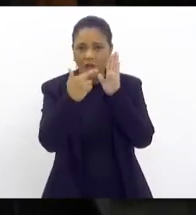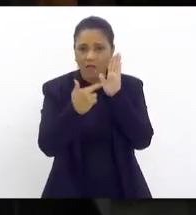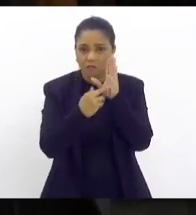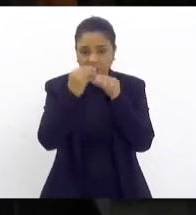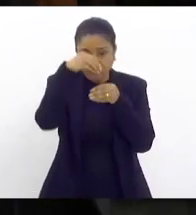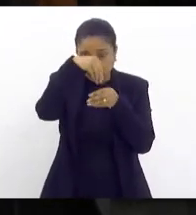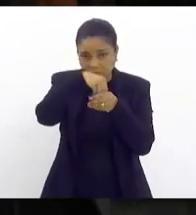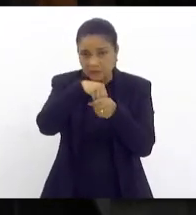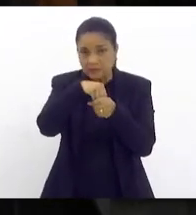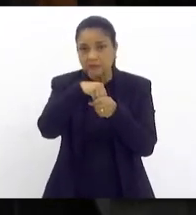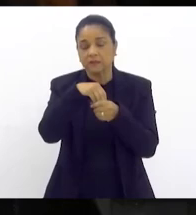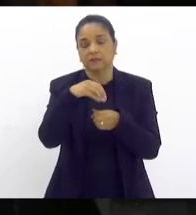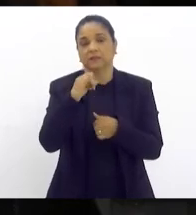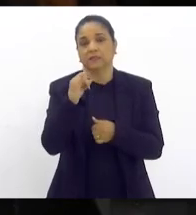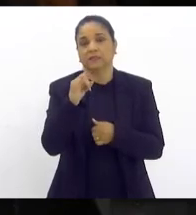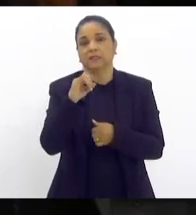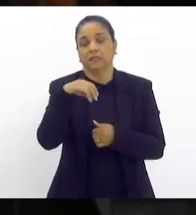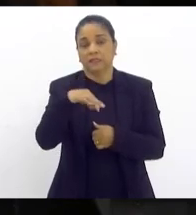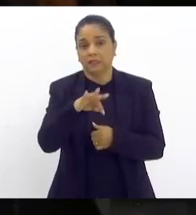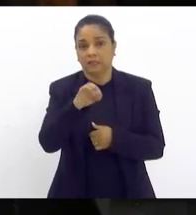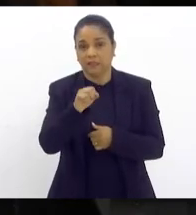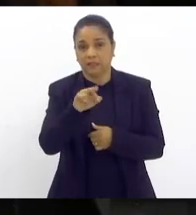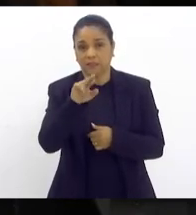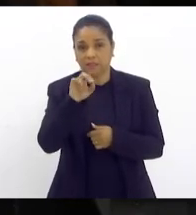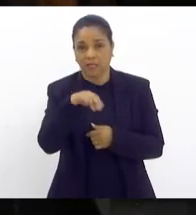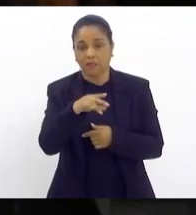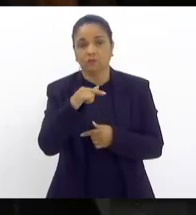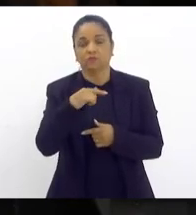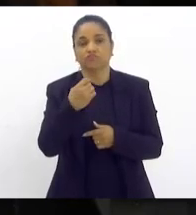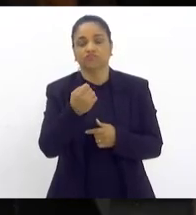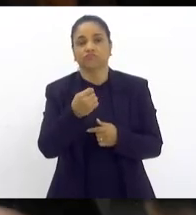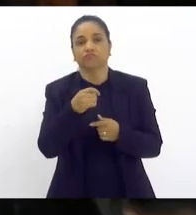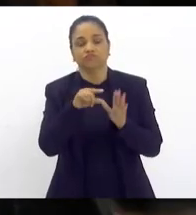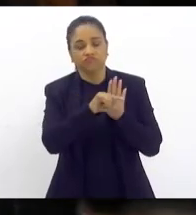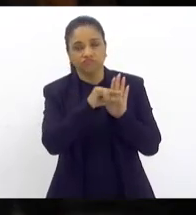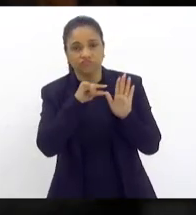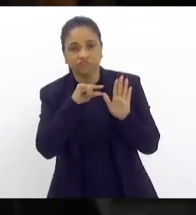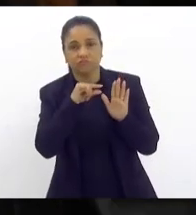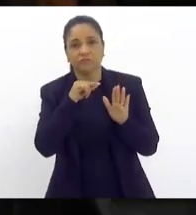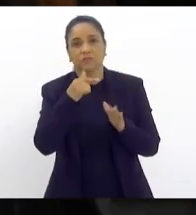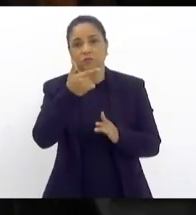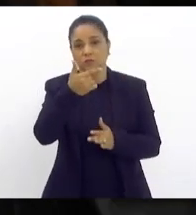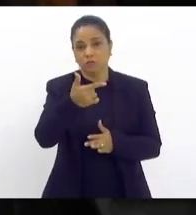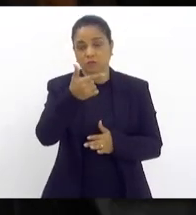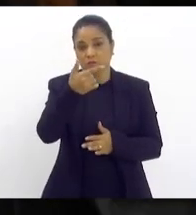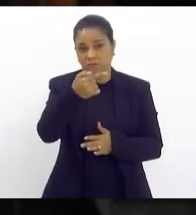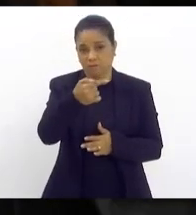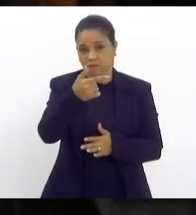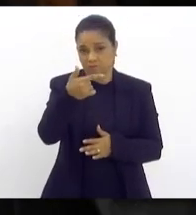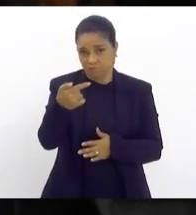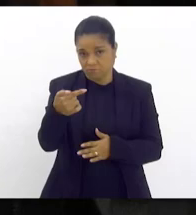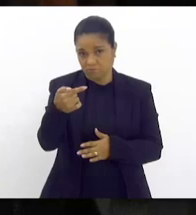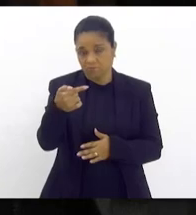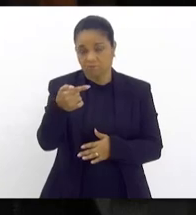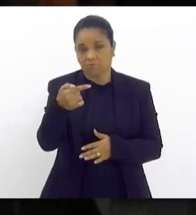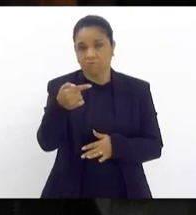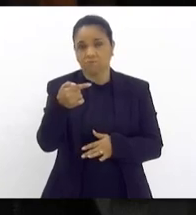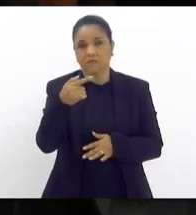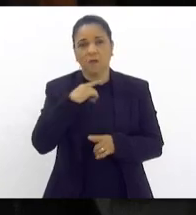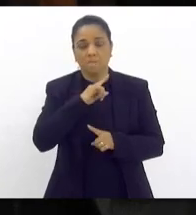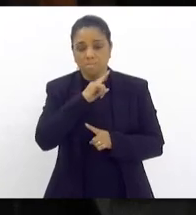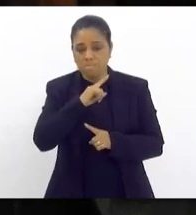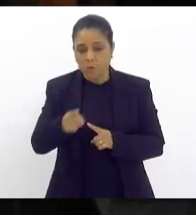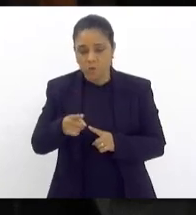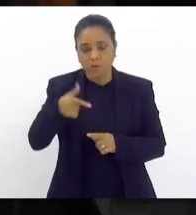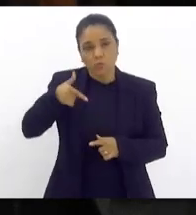227 deputada Renata Souza Deputado Jari já falamos sobre isso agora mesmo é proibido